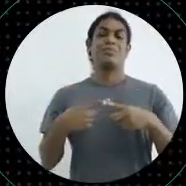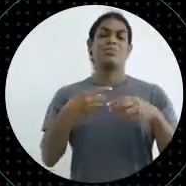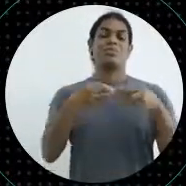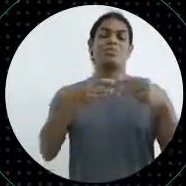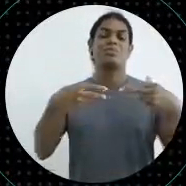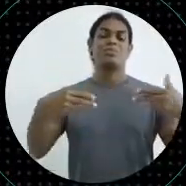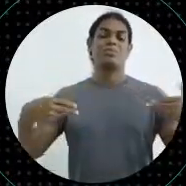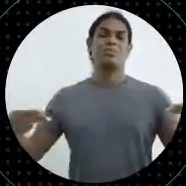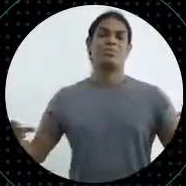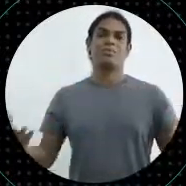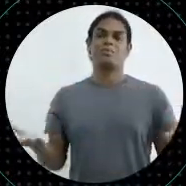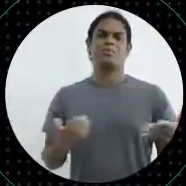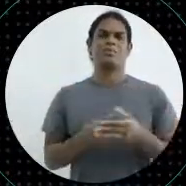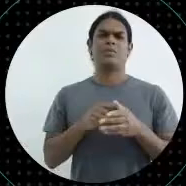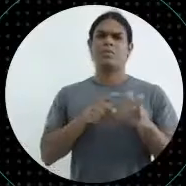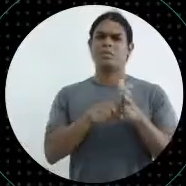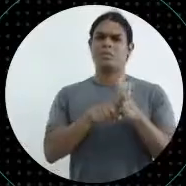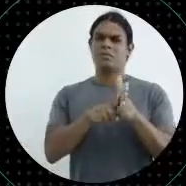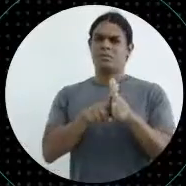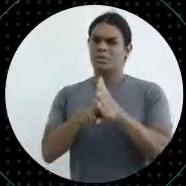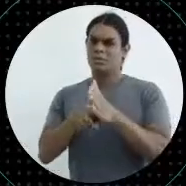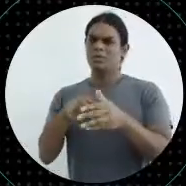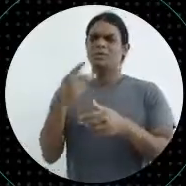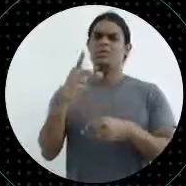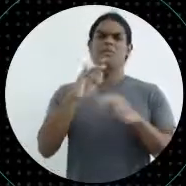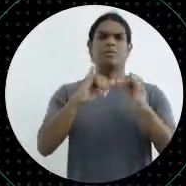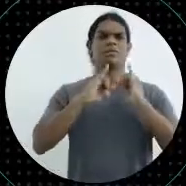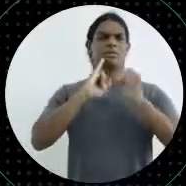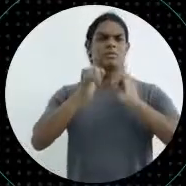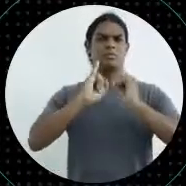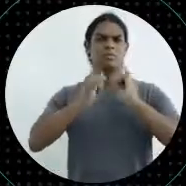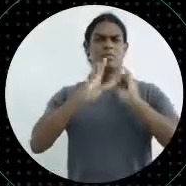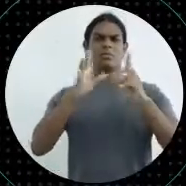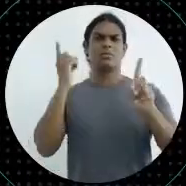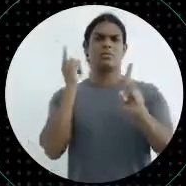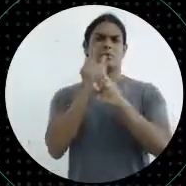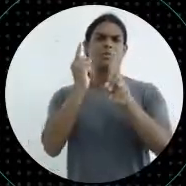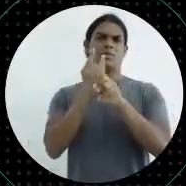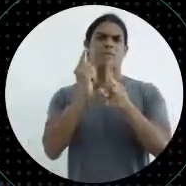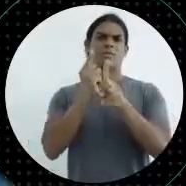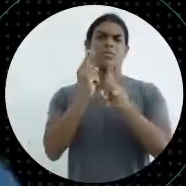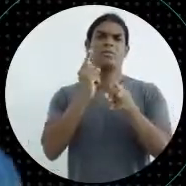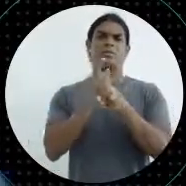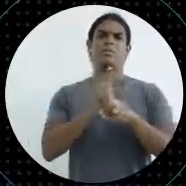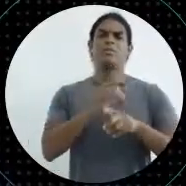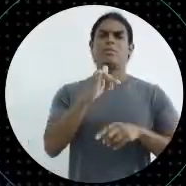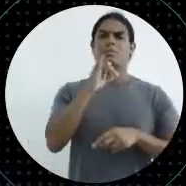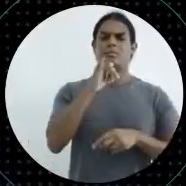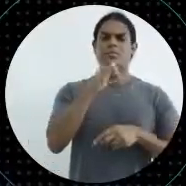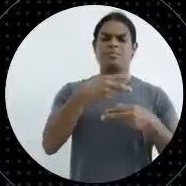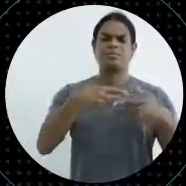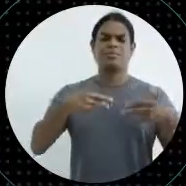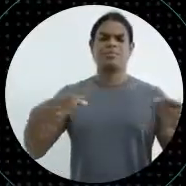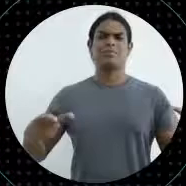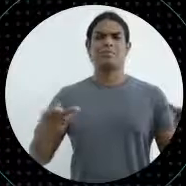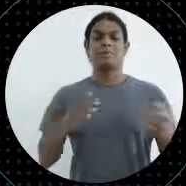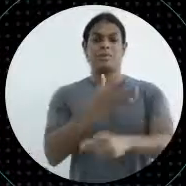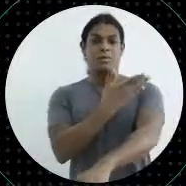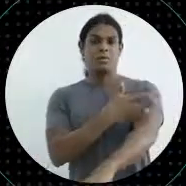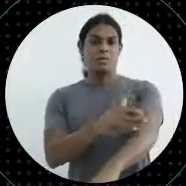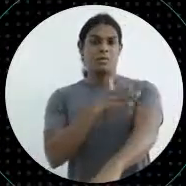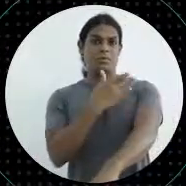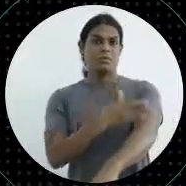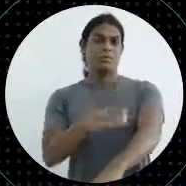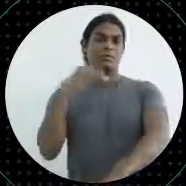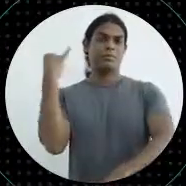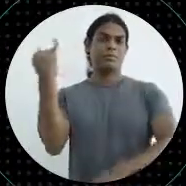teste e faça pesquisas na internet que você vai encontrar exemplos de cada um deles em especial. A prática é o que faz o